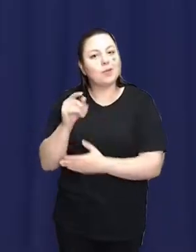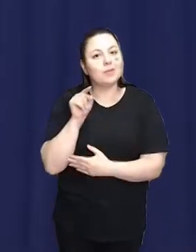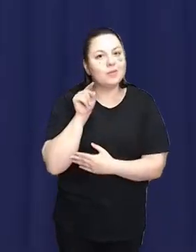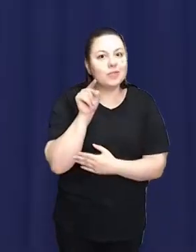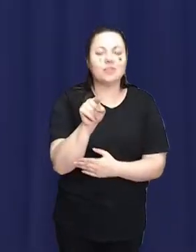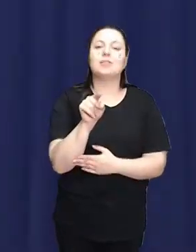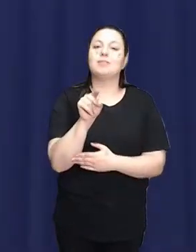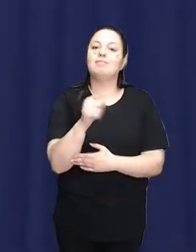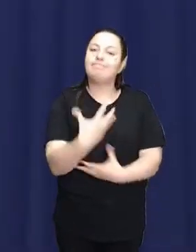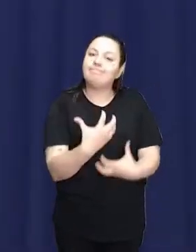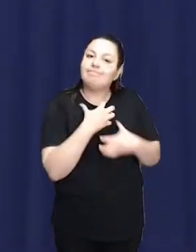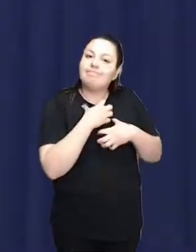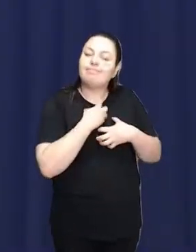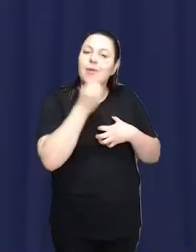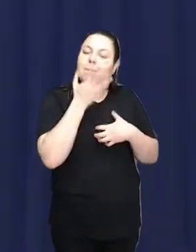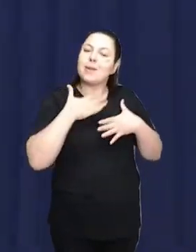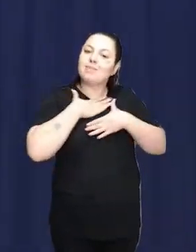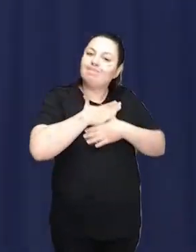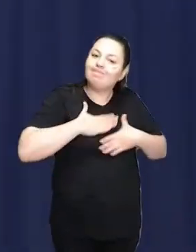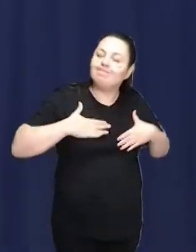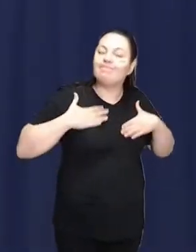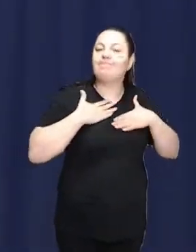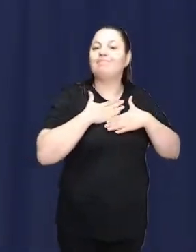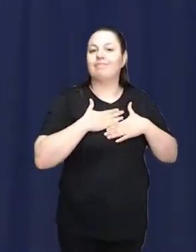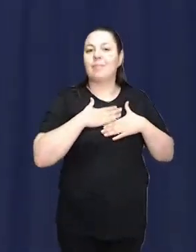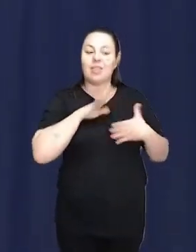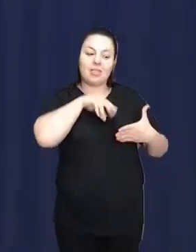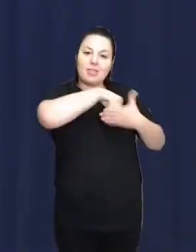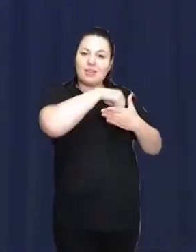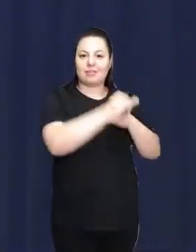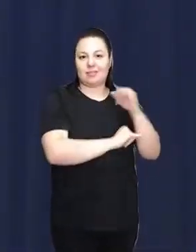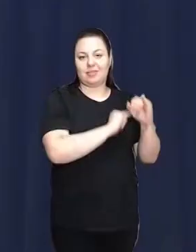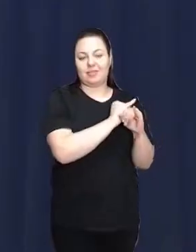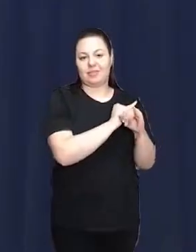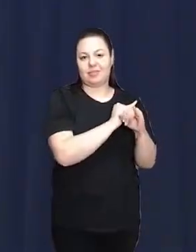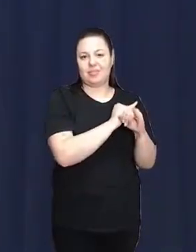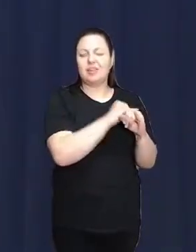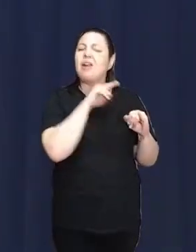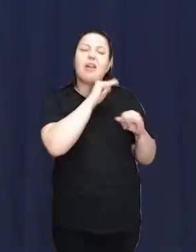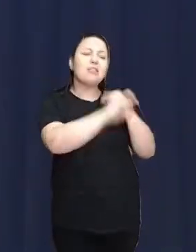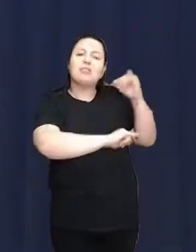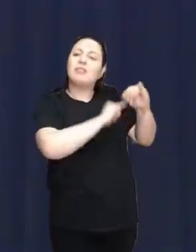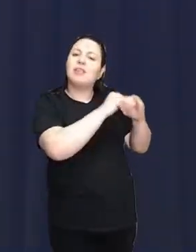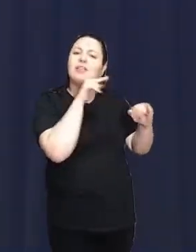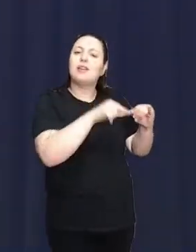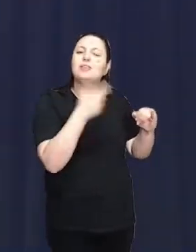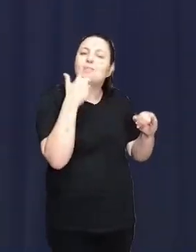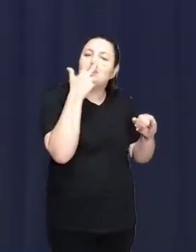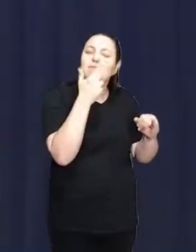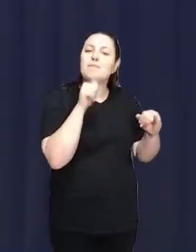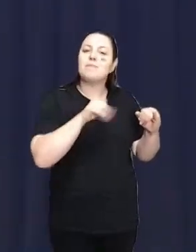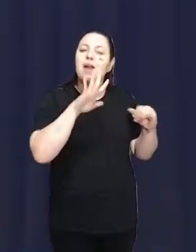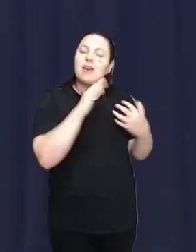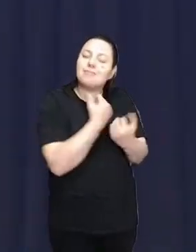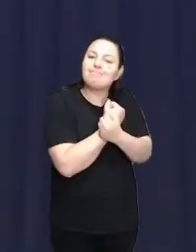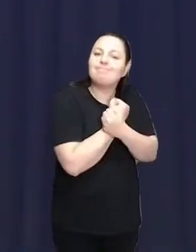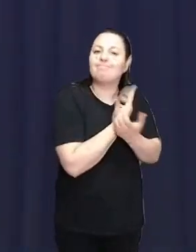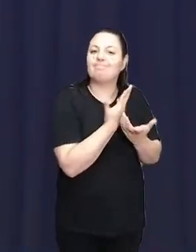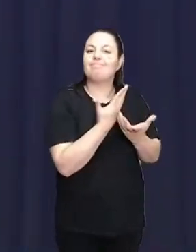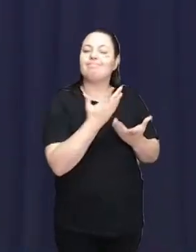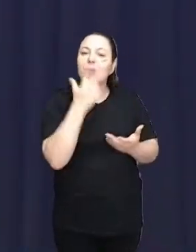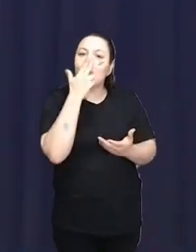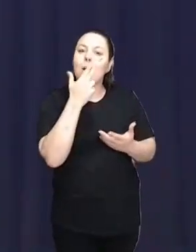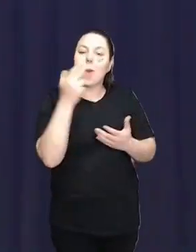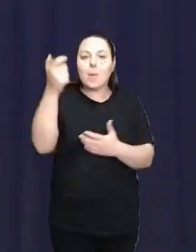digital, construindo juntos a internet que a gente quer. Essa internet é mais humana, acolhedora, autoral e consciente. É feita